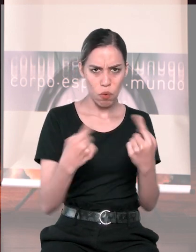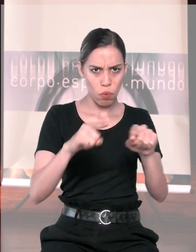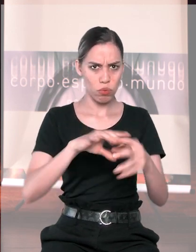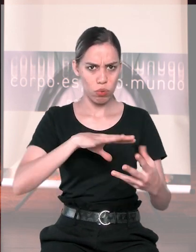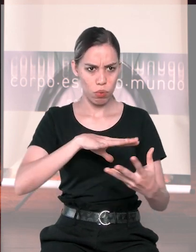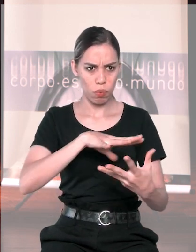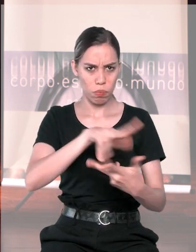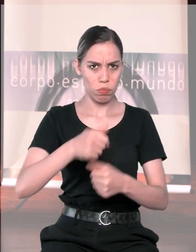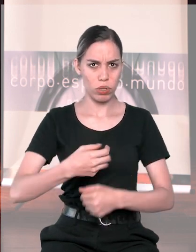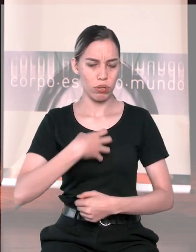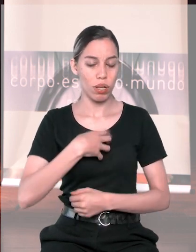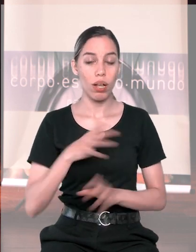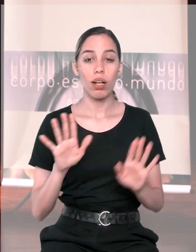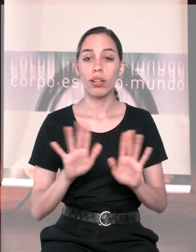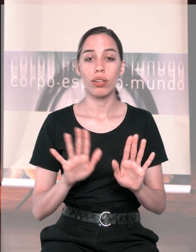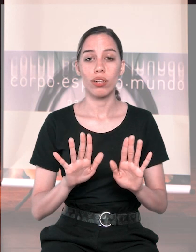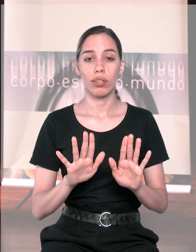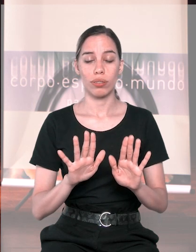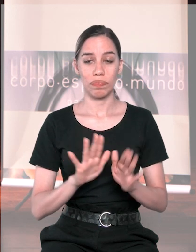O sistema é um modo de ser do sensível.